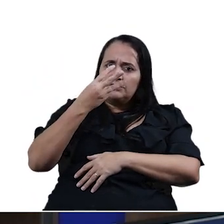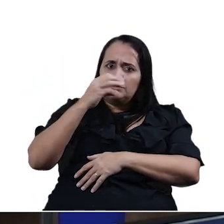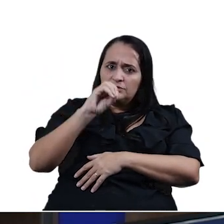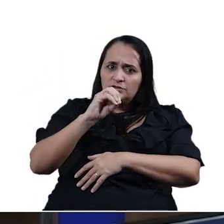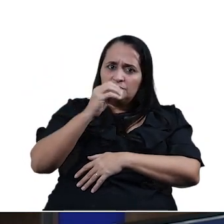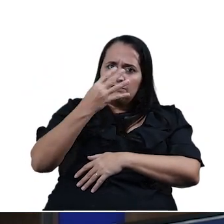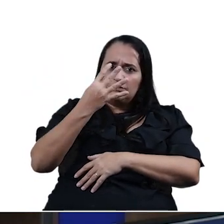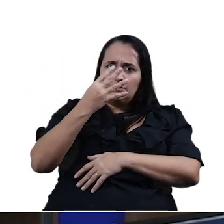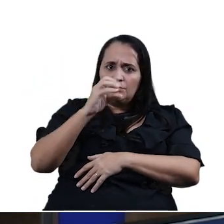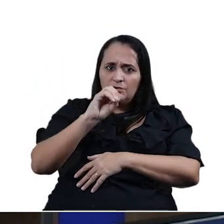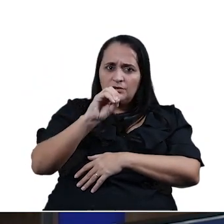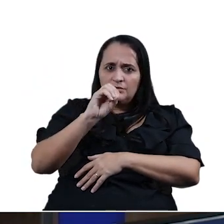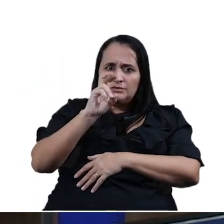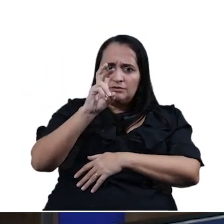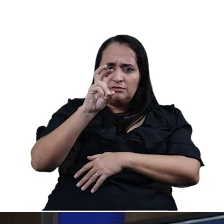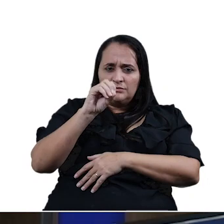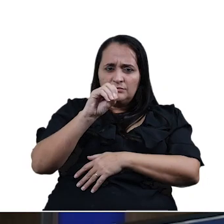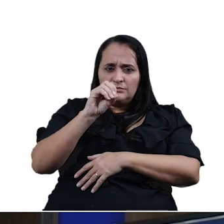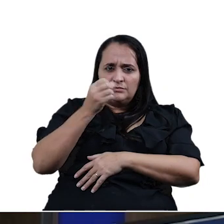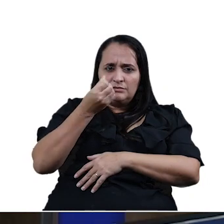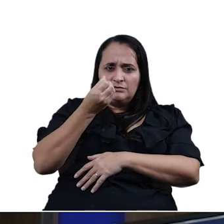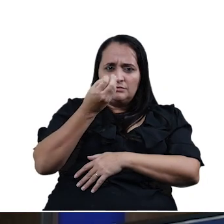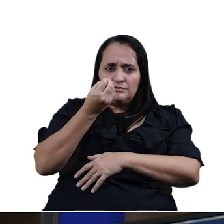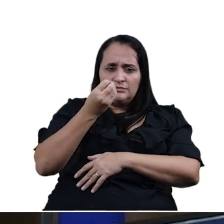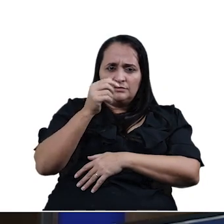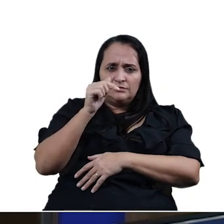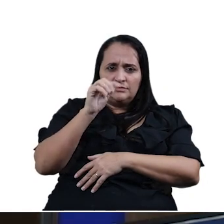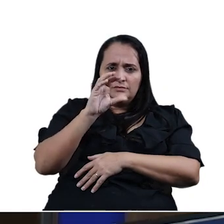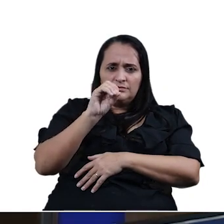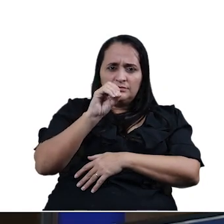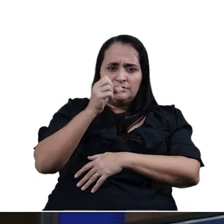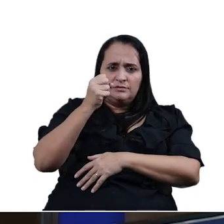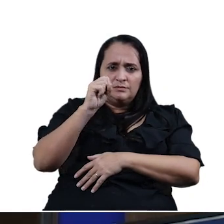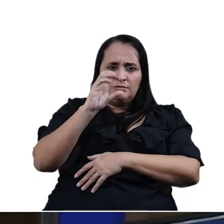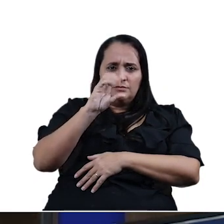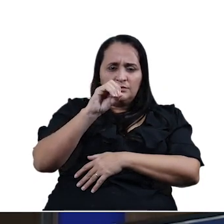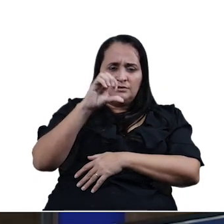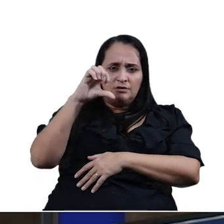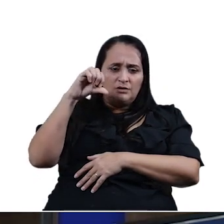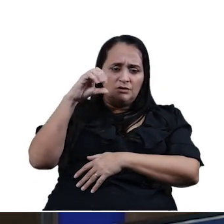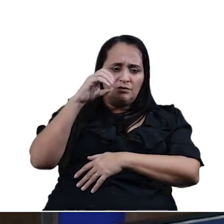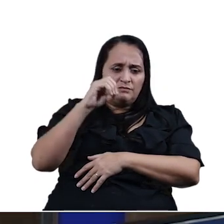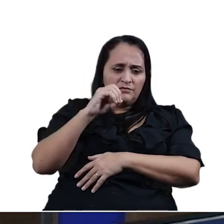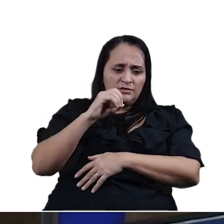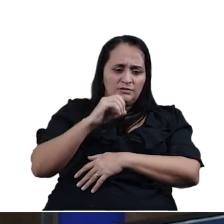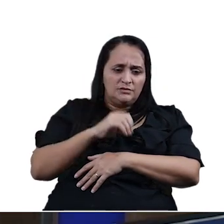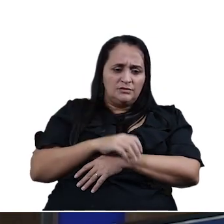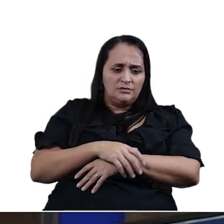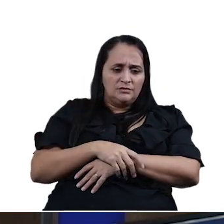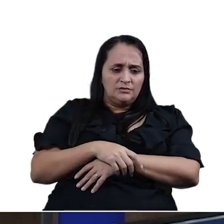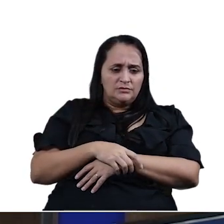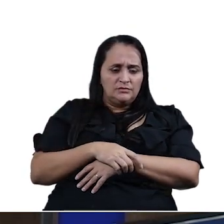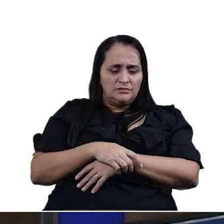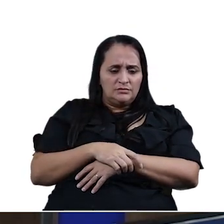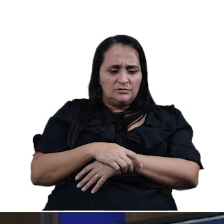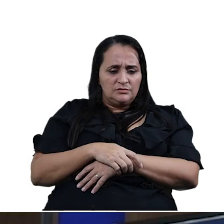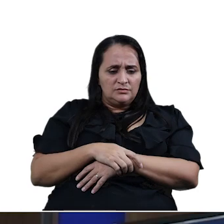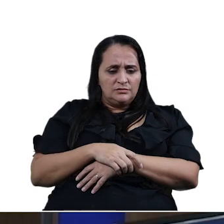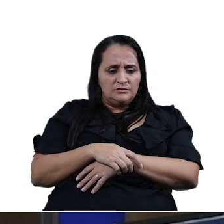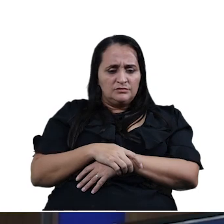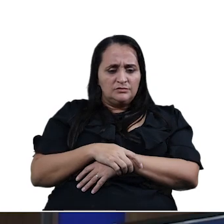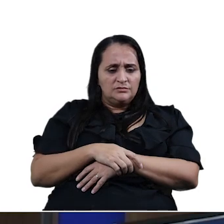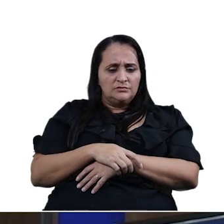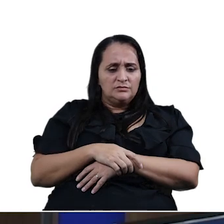50, 60, 70, 80, 90. Então, quando o quarto das